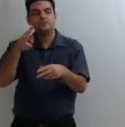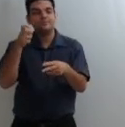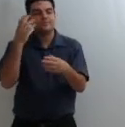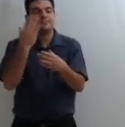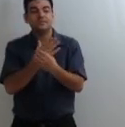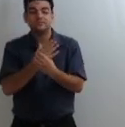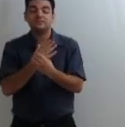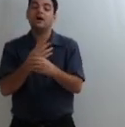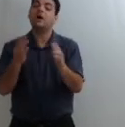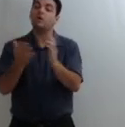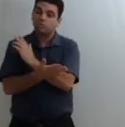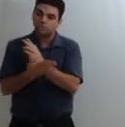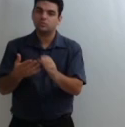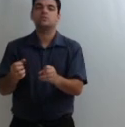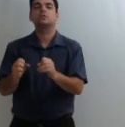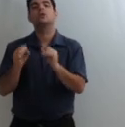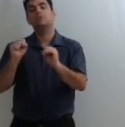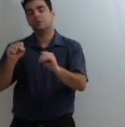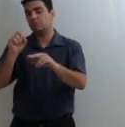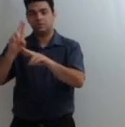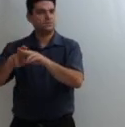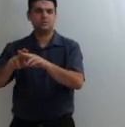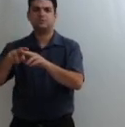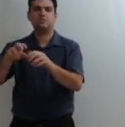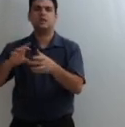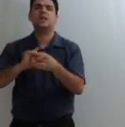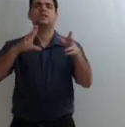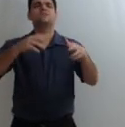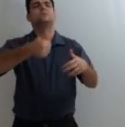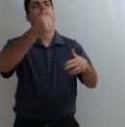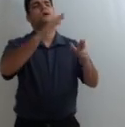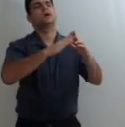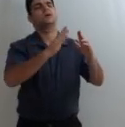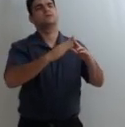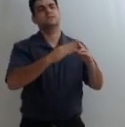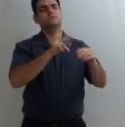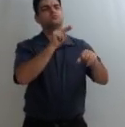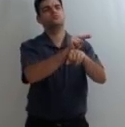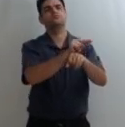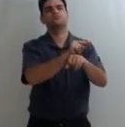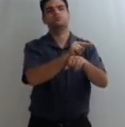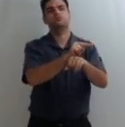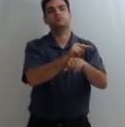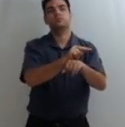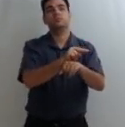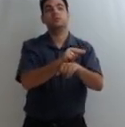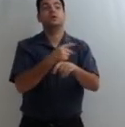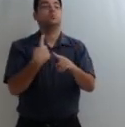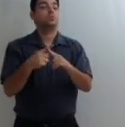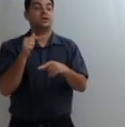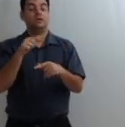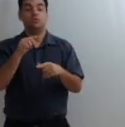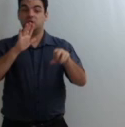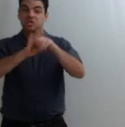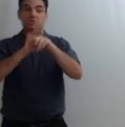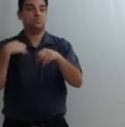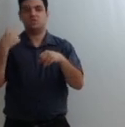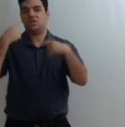pontualmente a jurisprudência do Superior Tribunal de Justiça, sempre na hipótese de crimes praticados sem violência ou grave